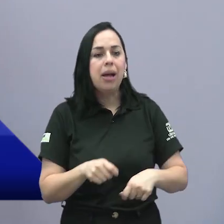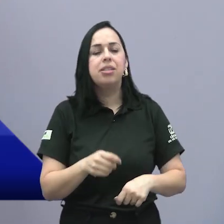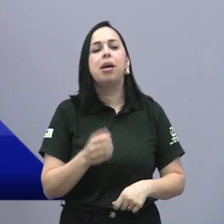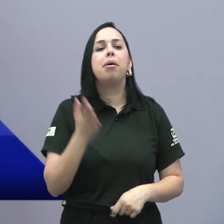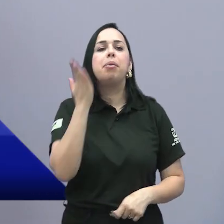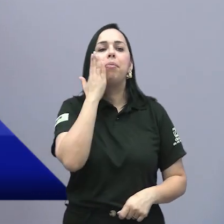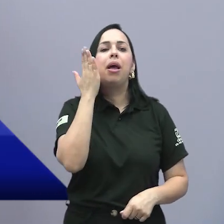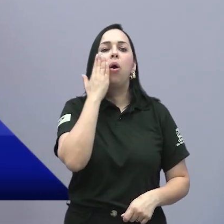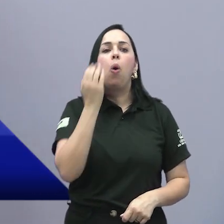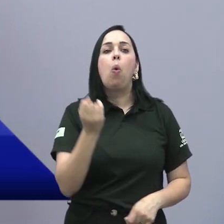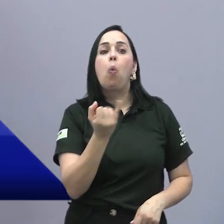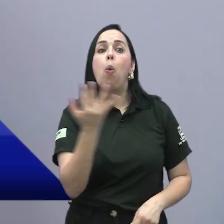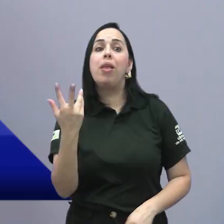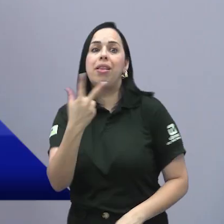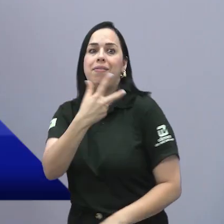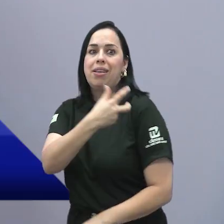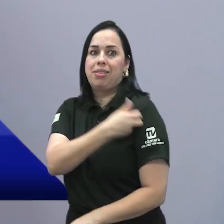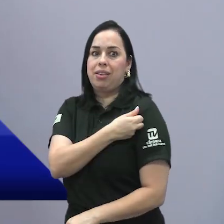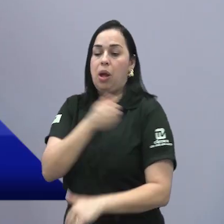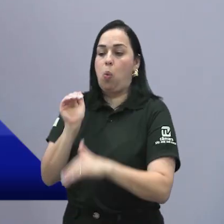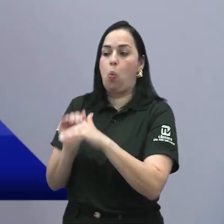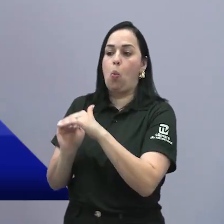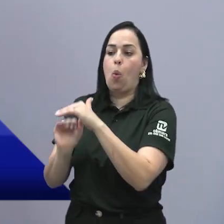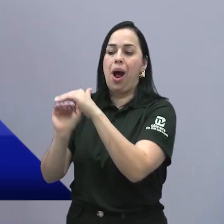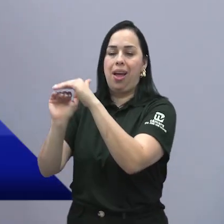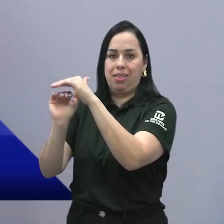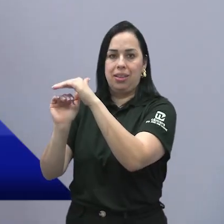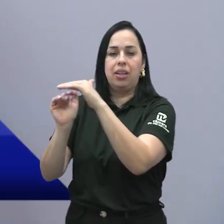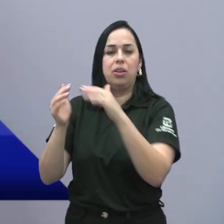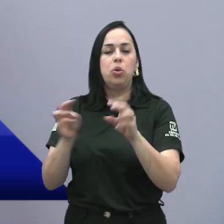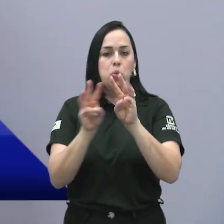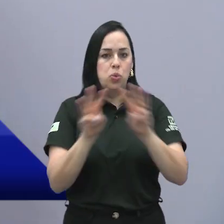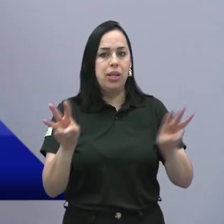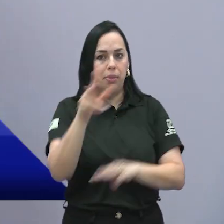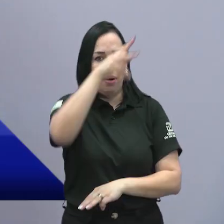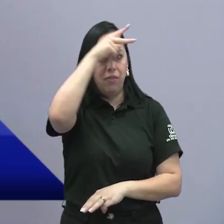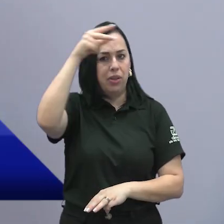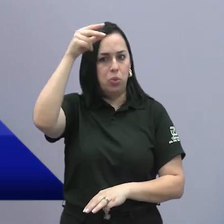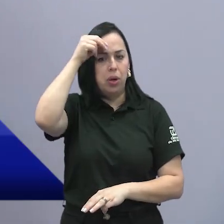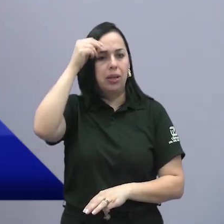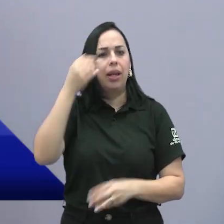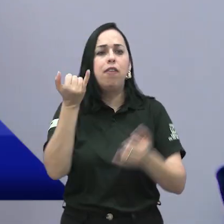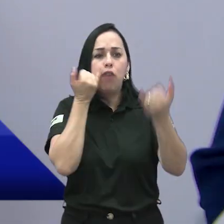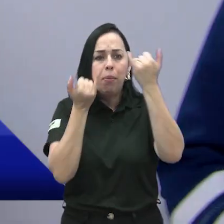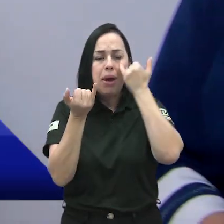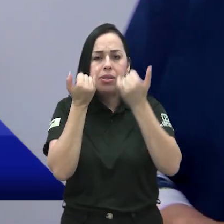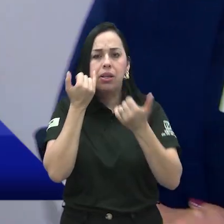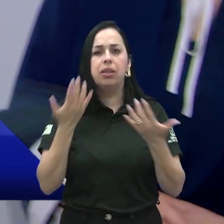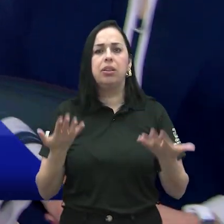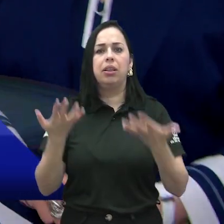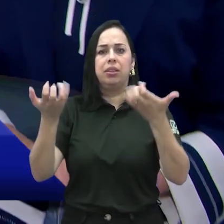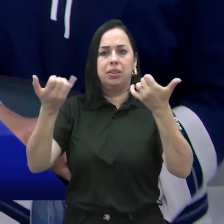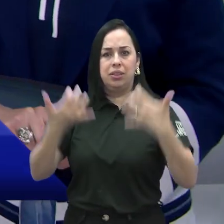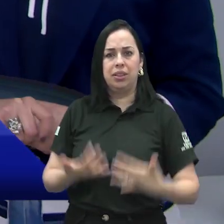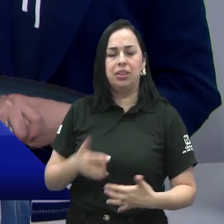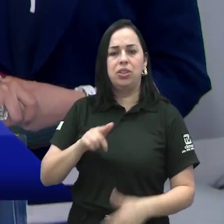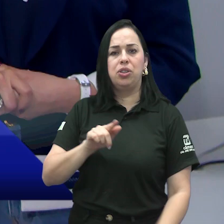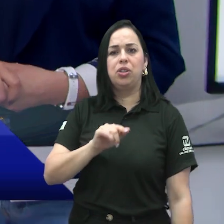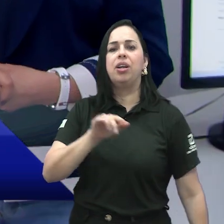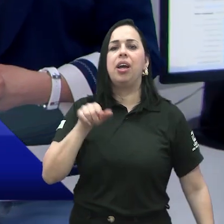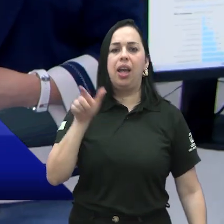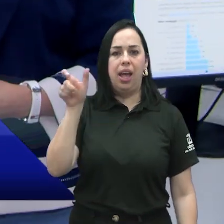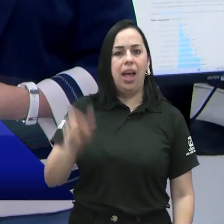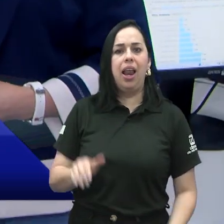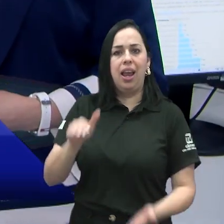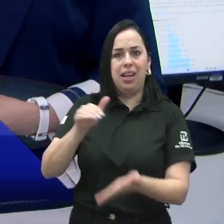estoque das vacinas nas UBSs Resolve através de um site aqui da Prefeitura. E quem vai nos explicar melhor sobre como funciona esse sistema é a